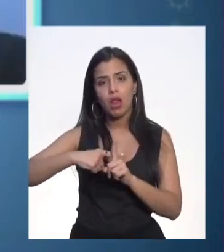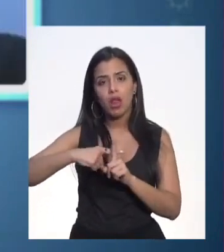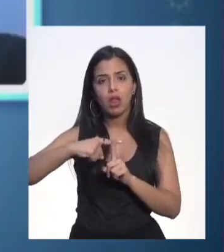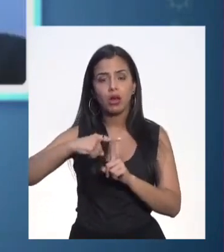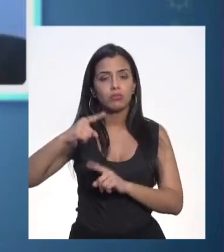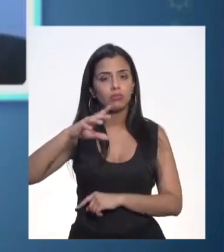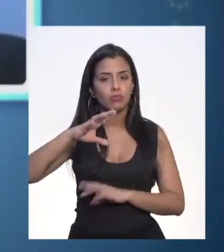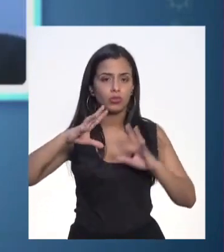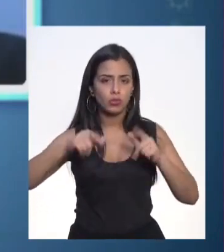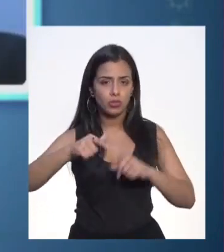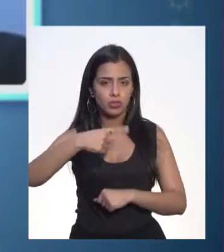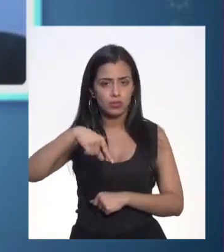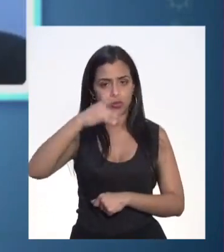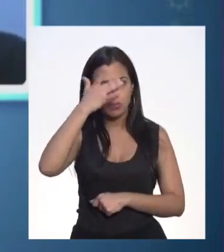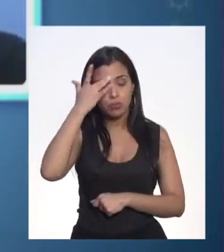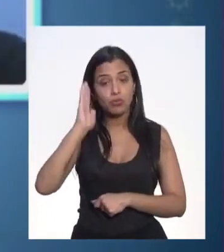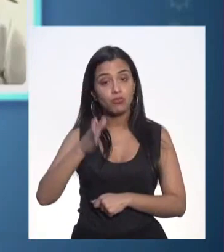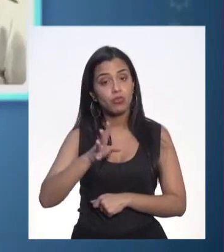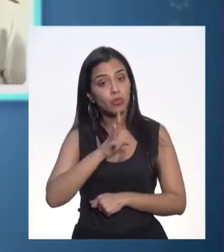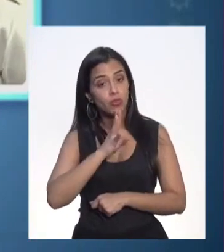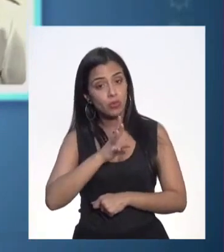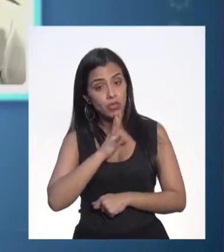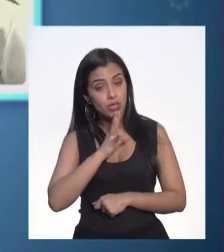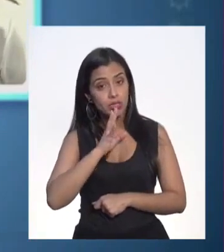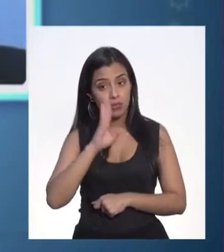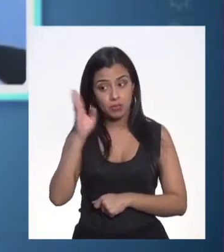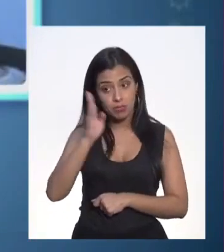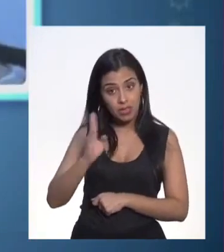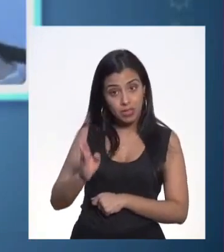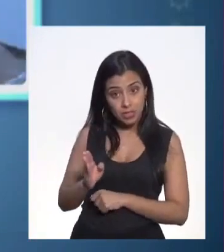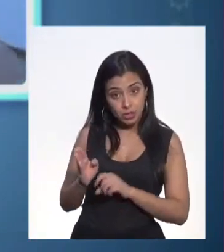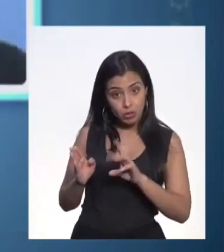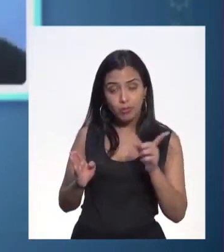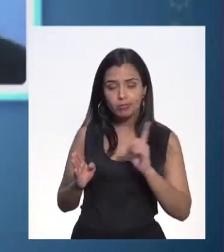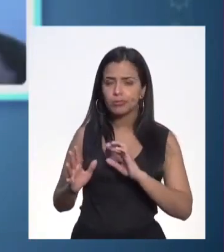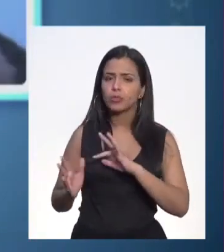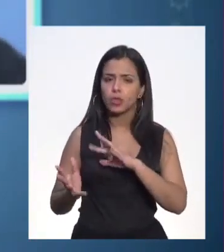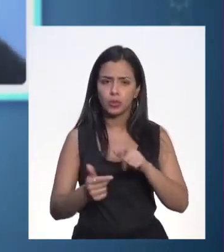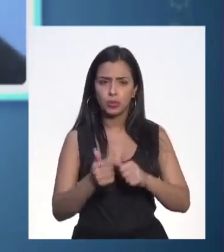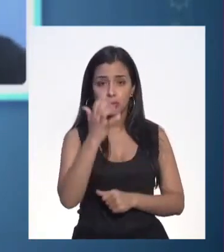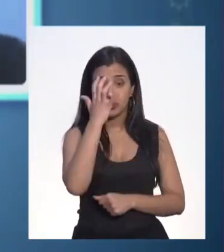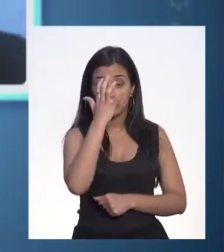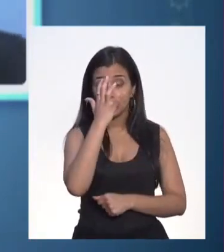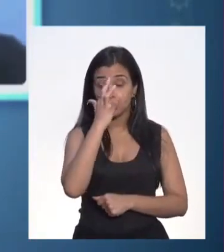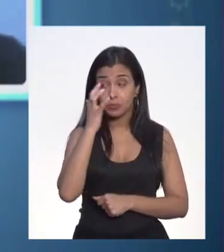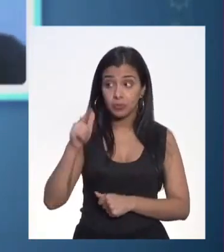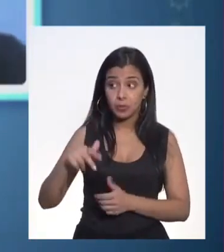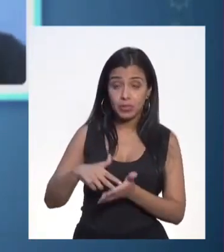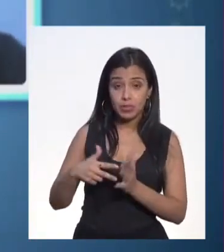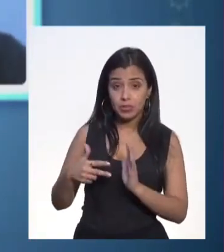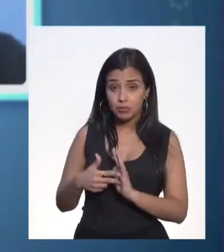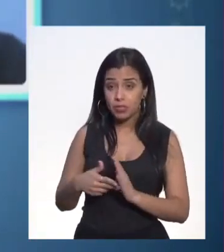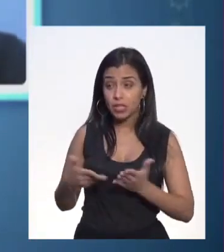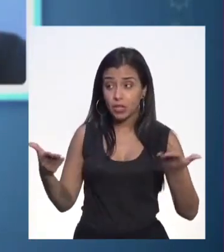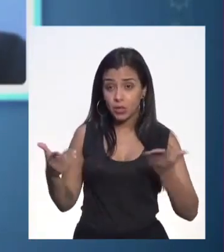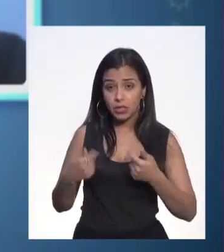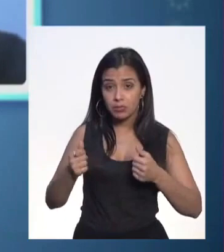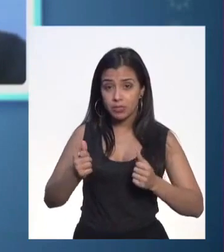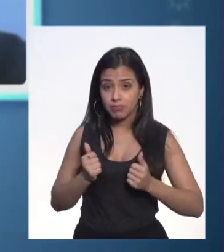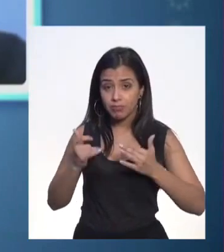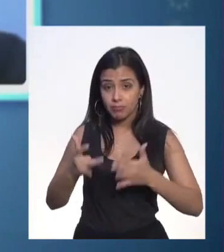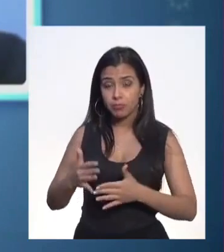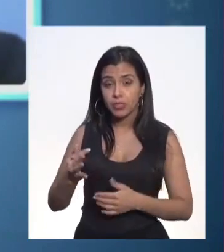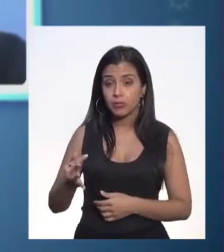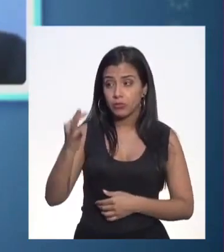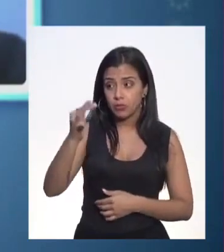isso já está sendo observado não só no Brasil, em todo o mundo. Professor, isso significa que a gente tem que agir agora para não ver esse cenário